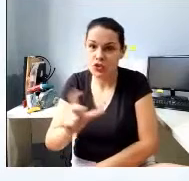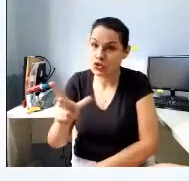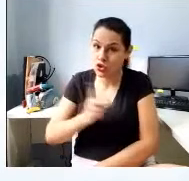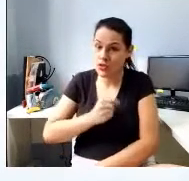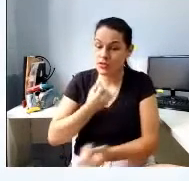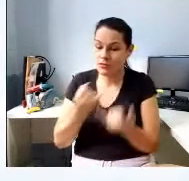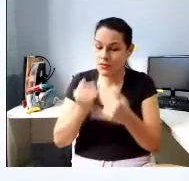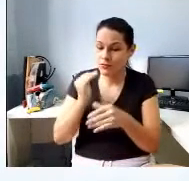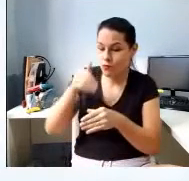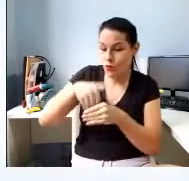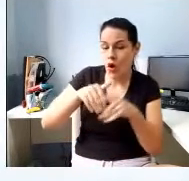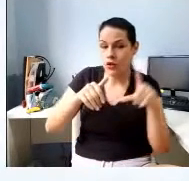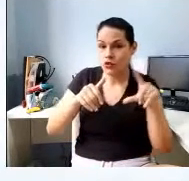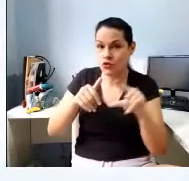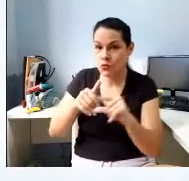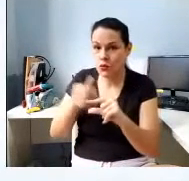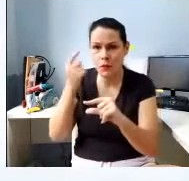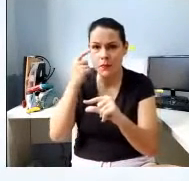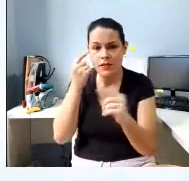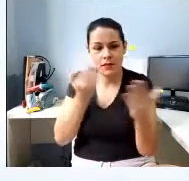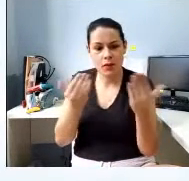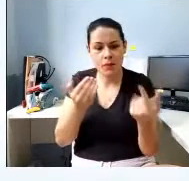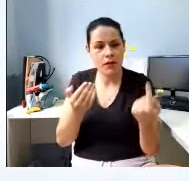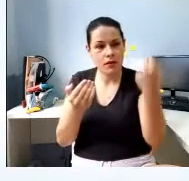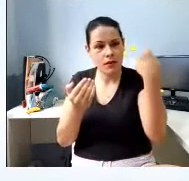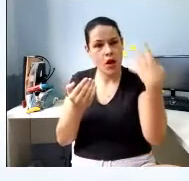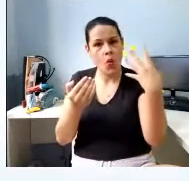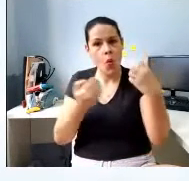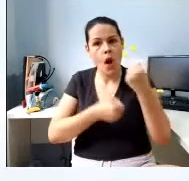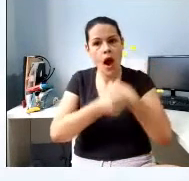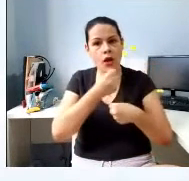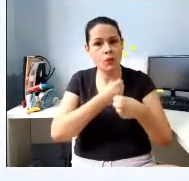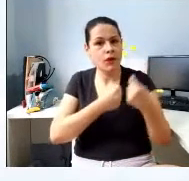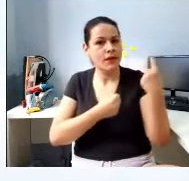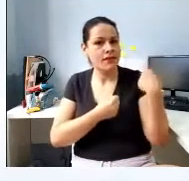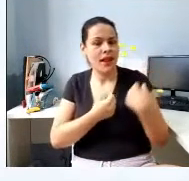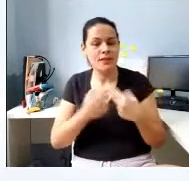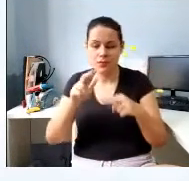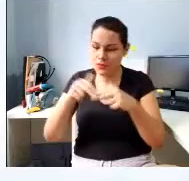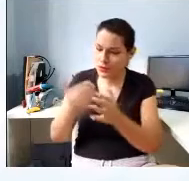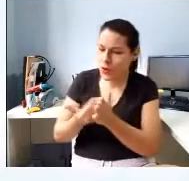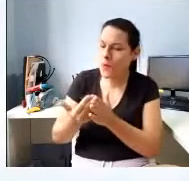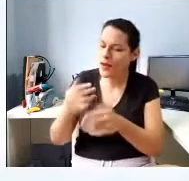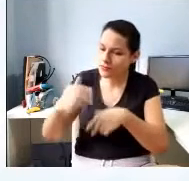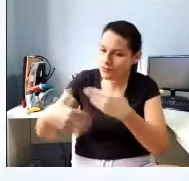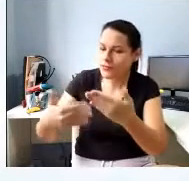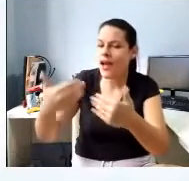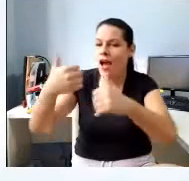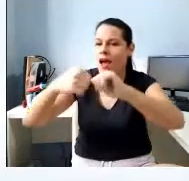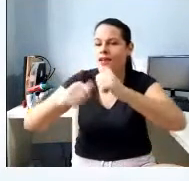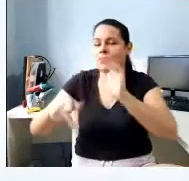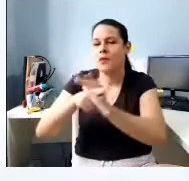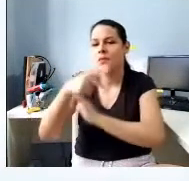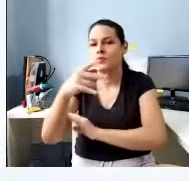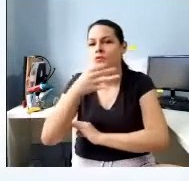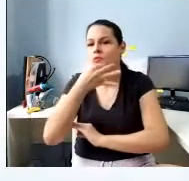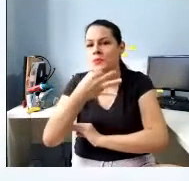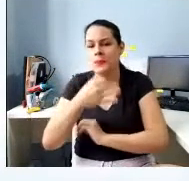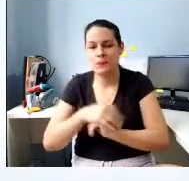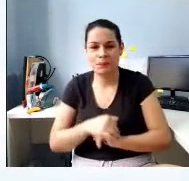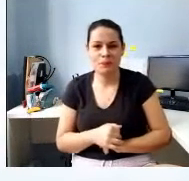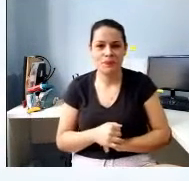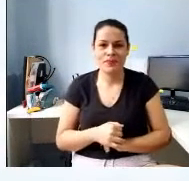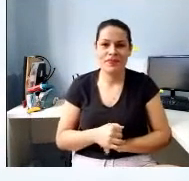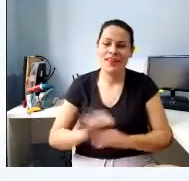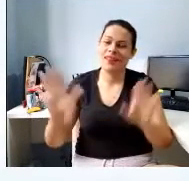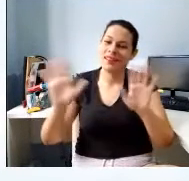em relação a 4 anos. Então, eu quero que você comece daí e segue fazendo sua análise. Obrigada.